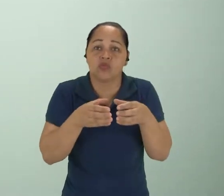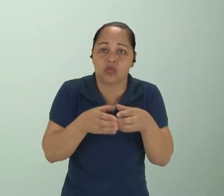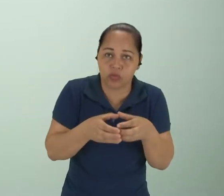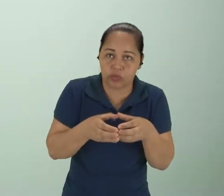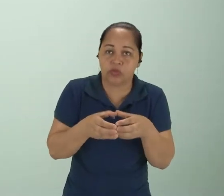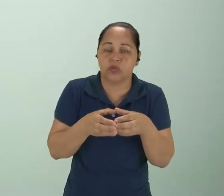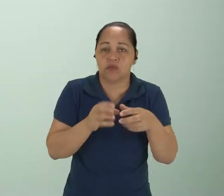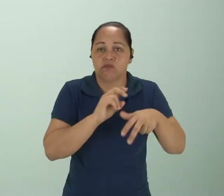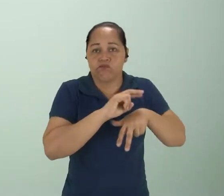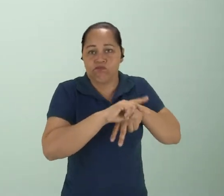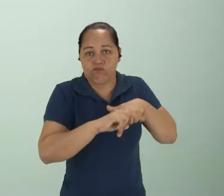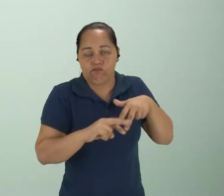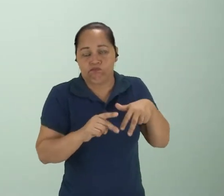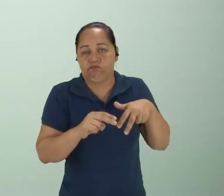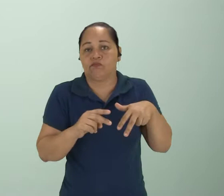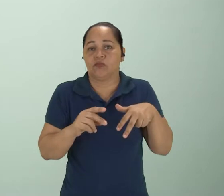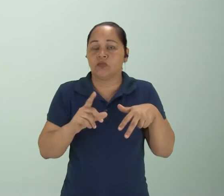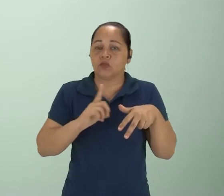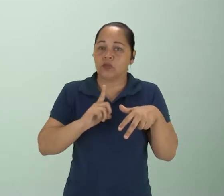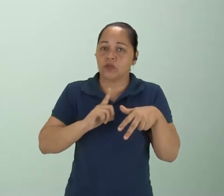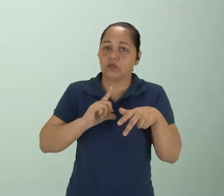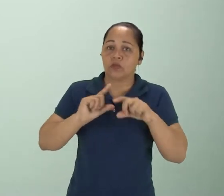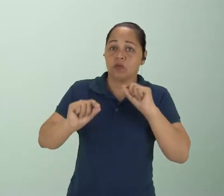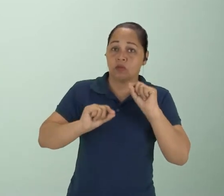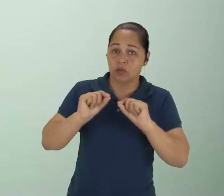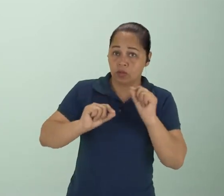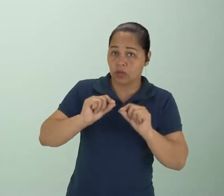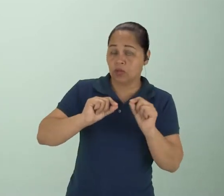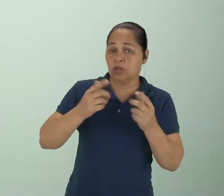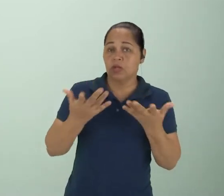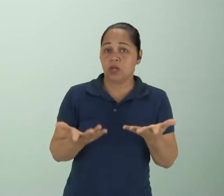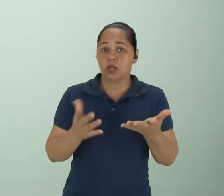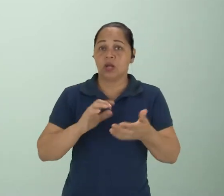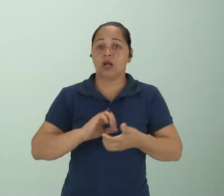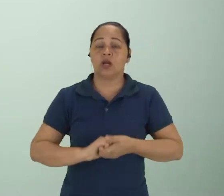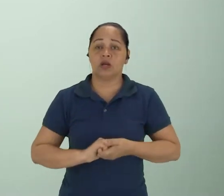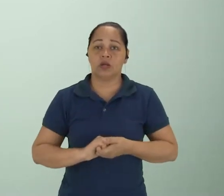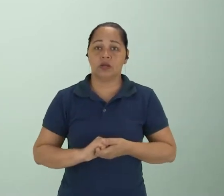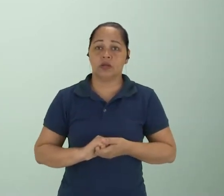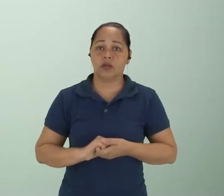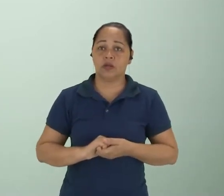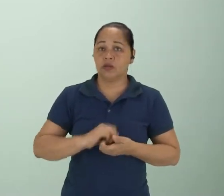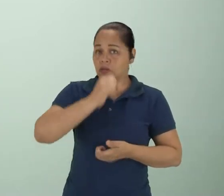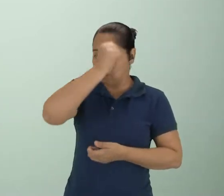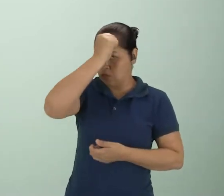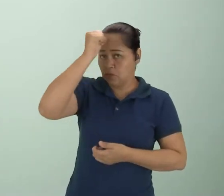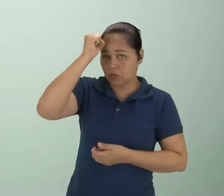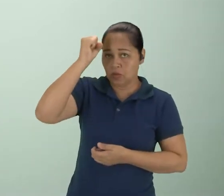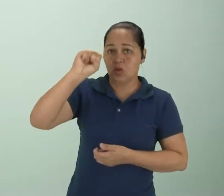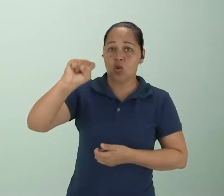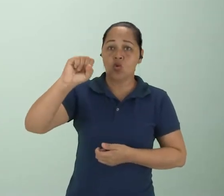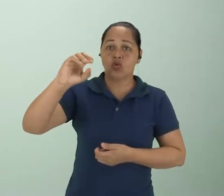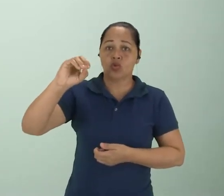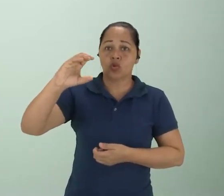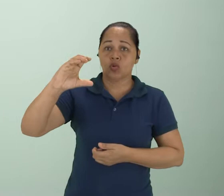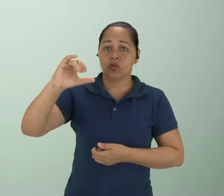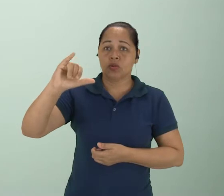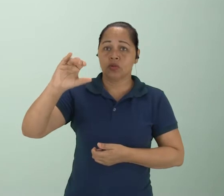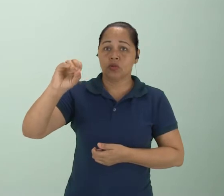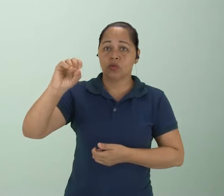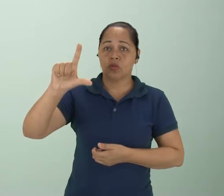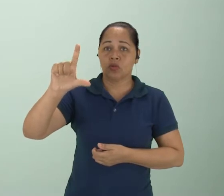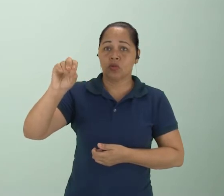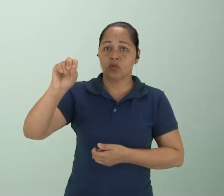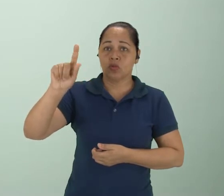contexto muito utilizado em sociologia também, você pode estar vendo essa aula em sociologia, e essa base é